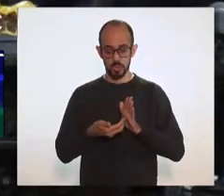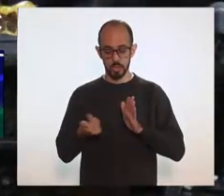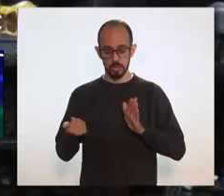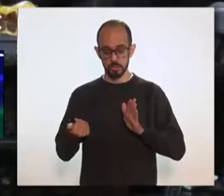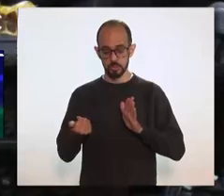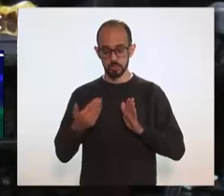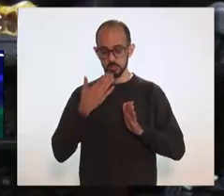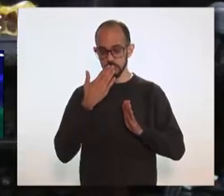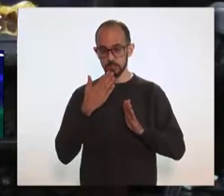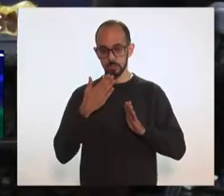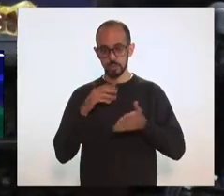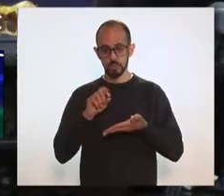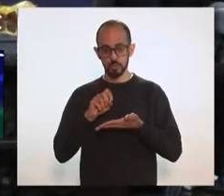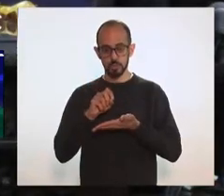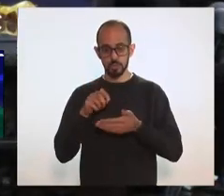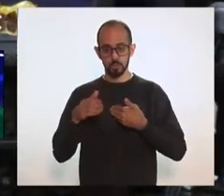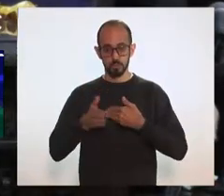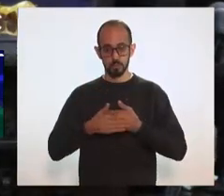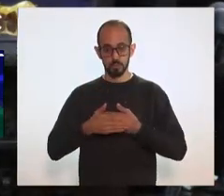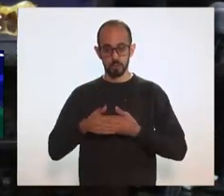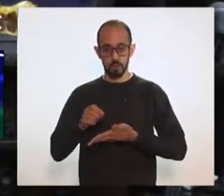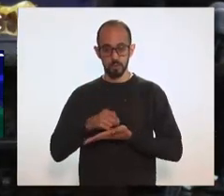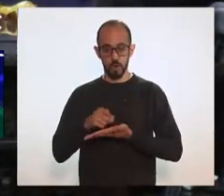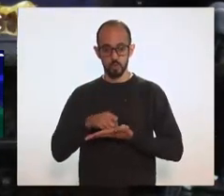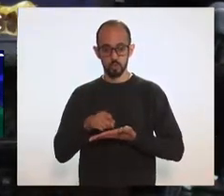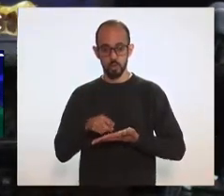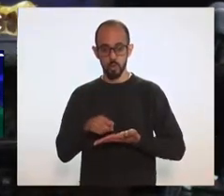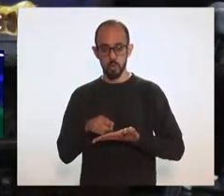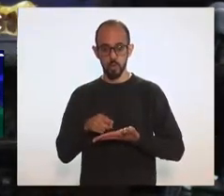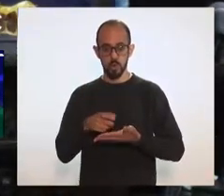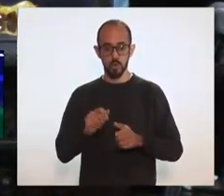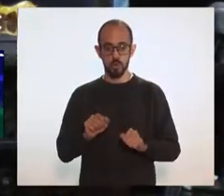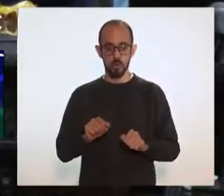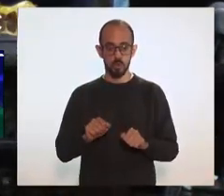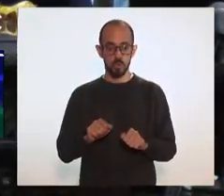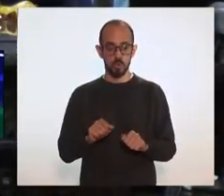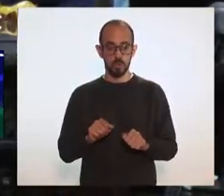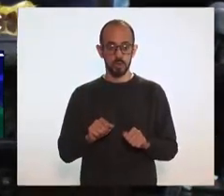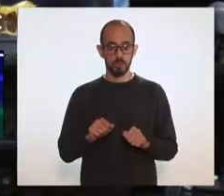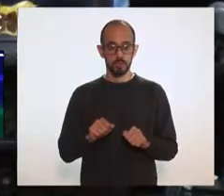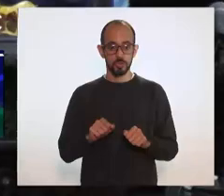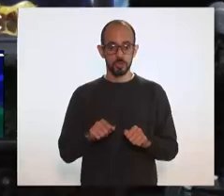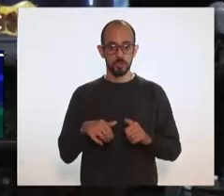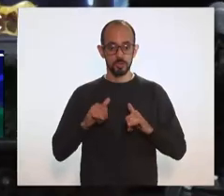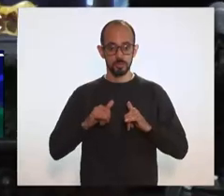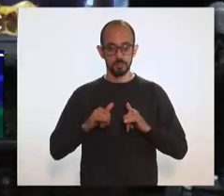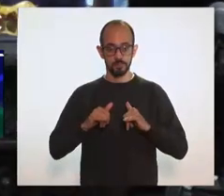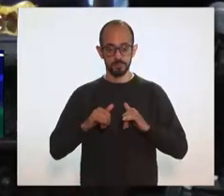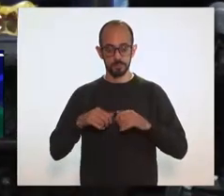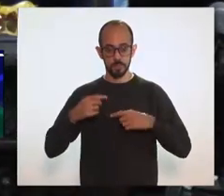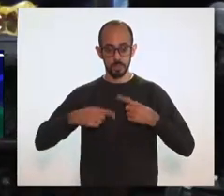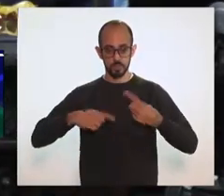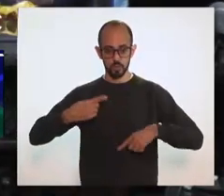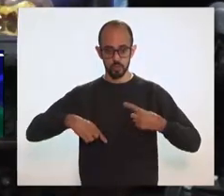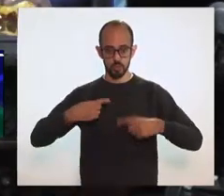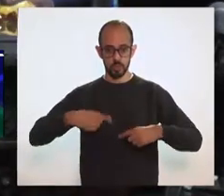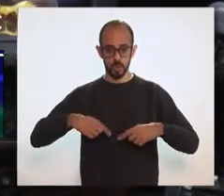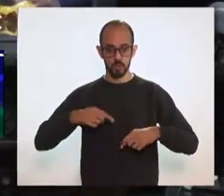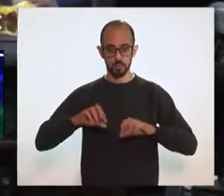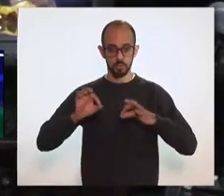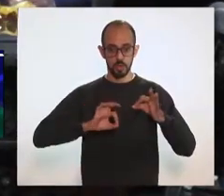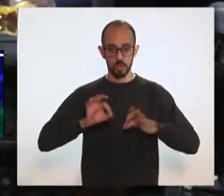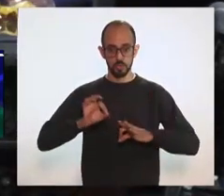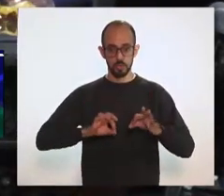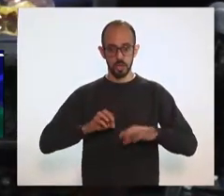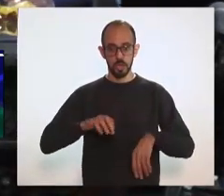autor. Incluído na ordem do dia, de acordo com o parágrafo 1º do artigo 47 do regimento interno, em tramitação ordinária, primeira discussão, projeto de lei 27119, de